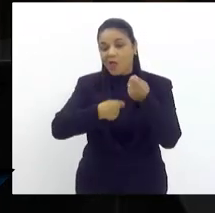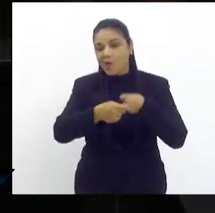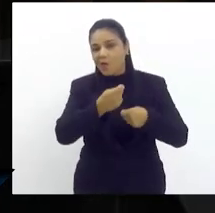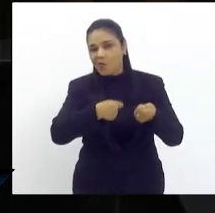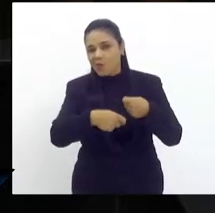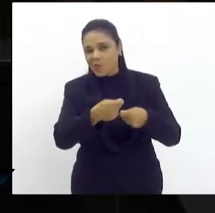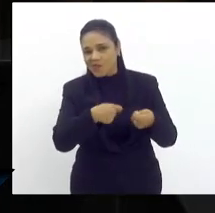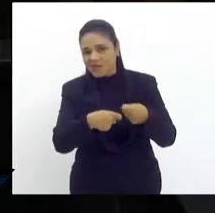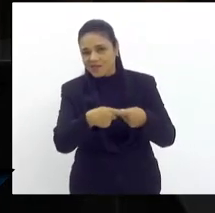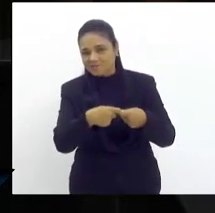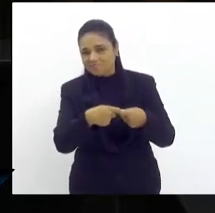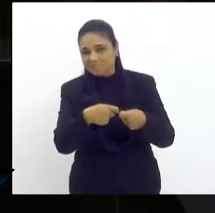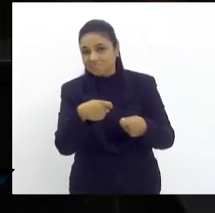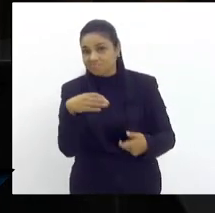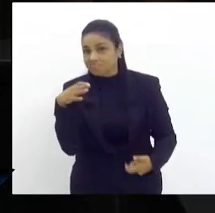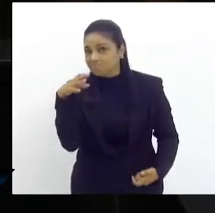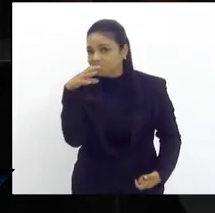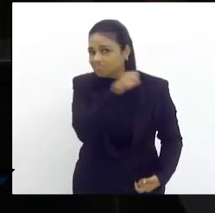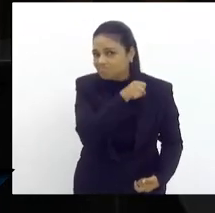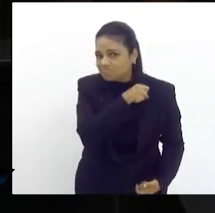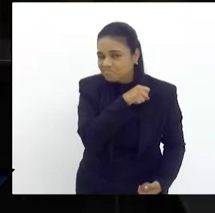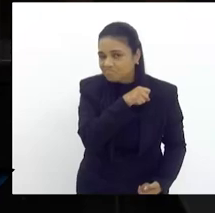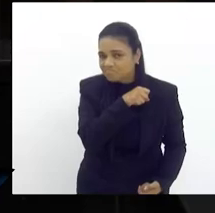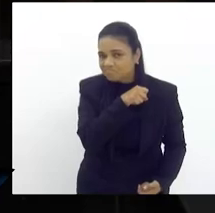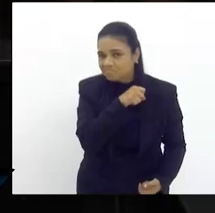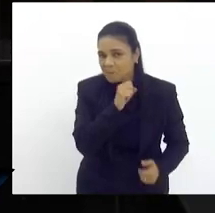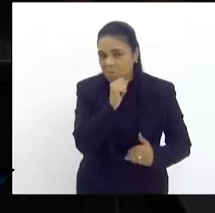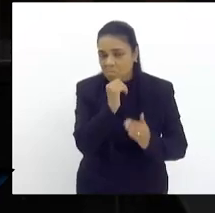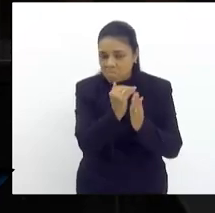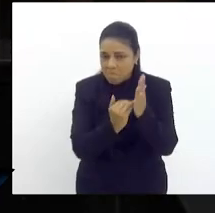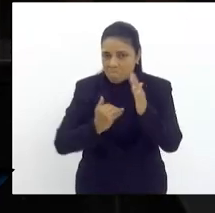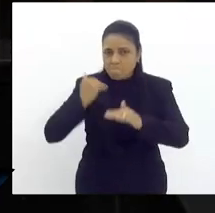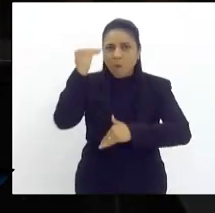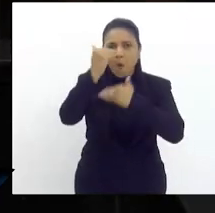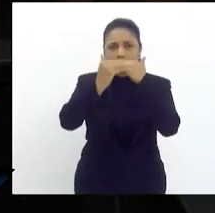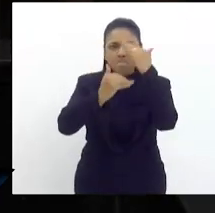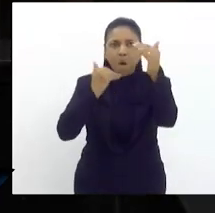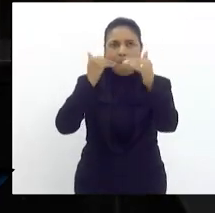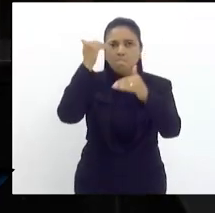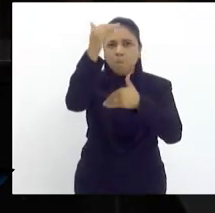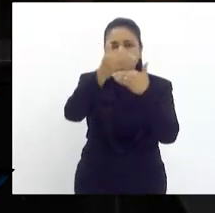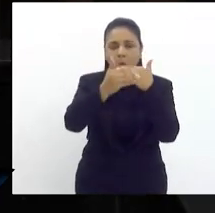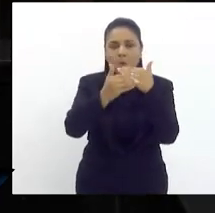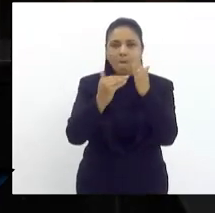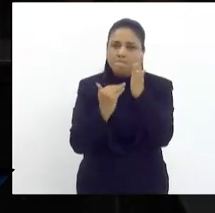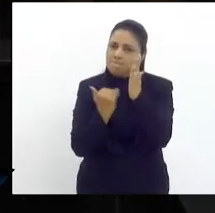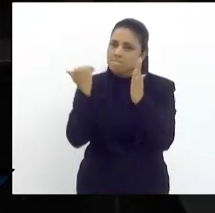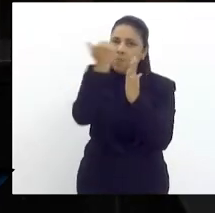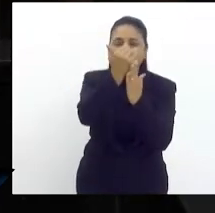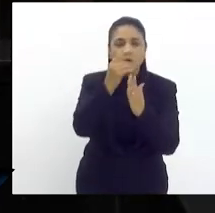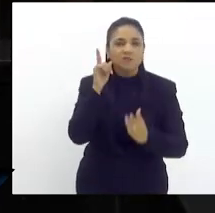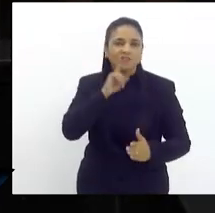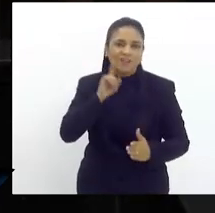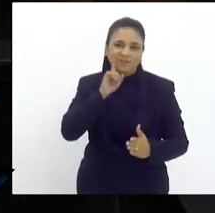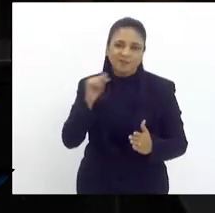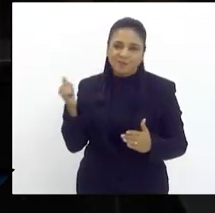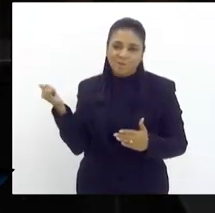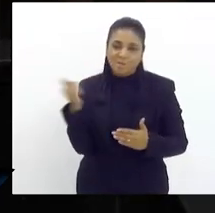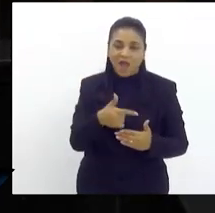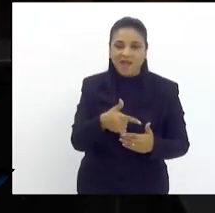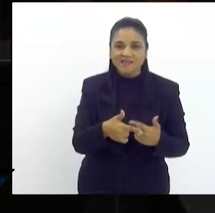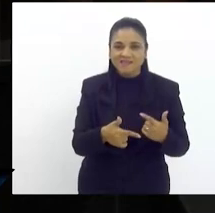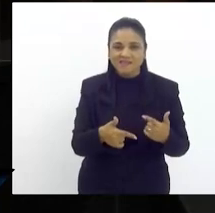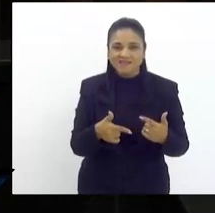e que rapidamente superará os Estados Unidos da América em termos de produção